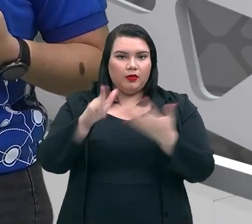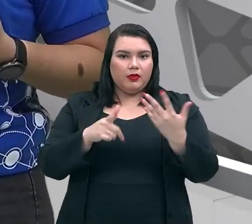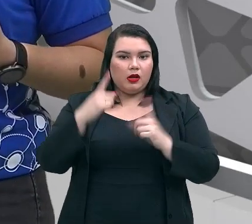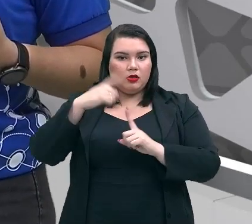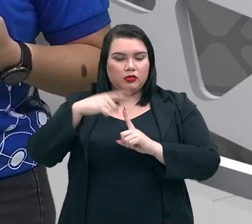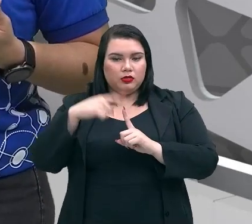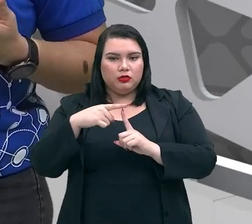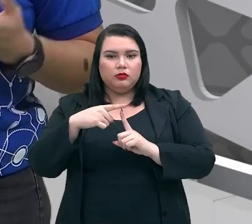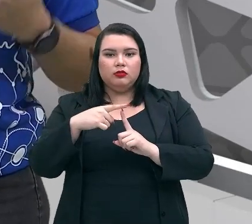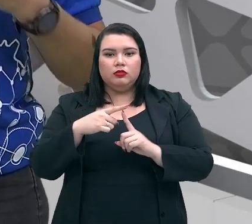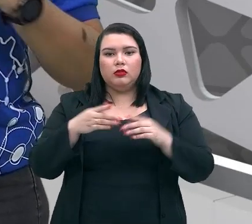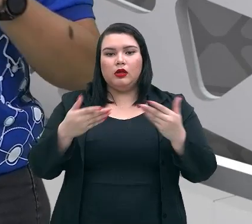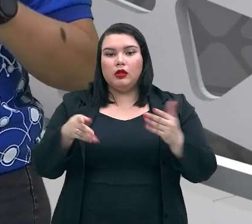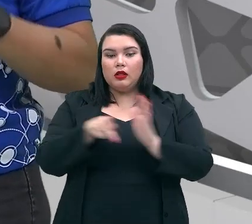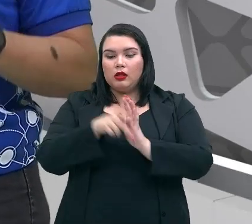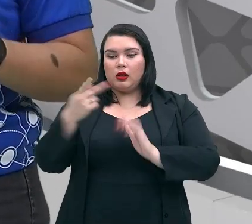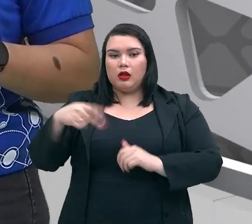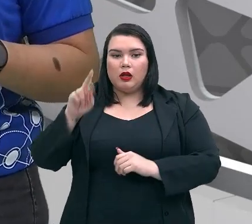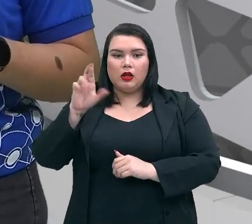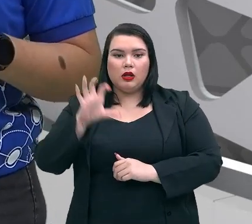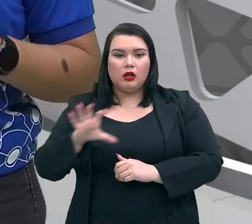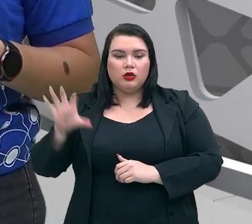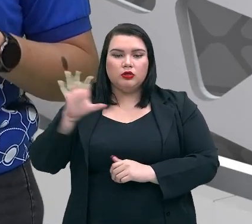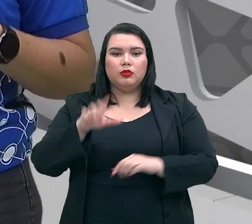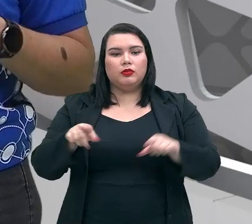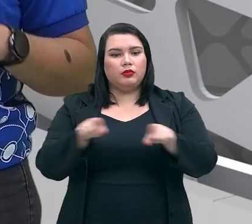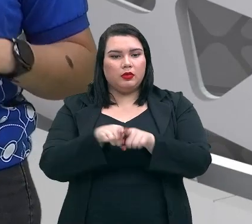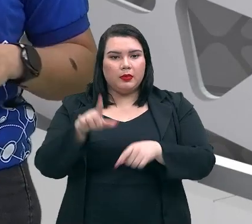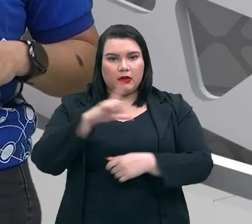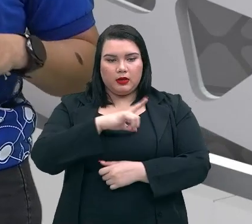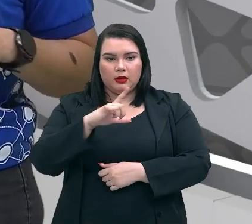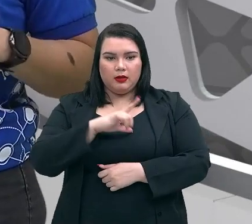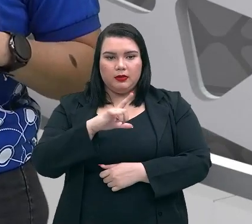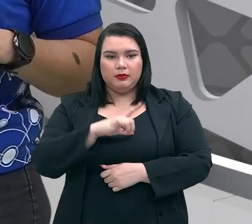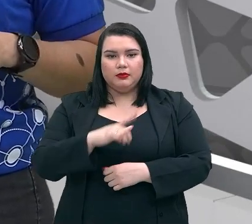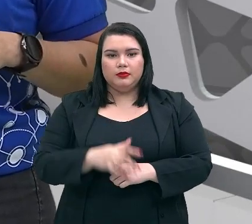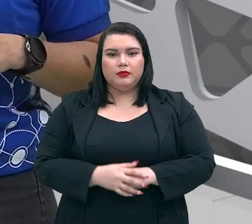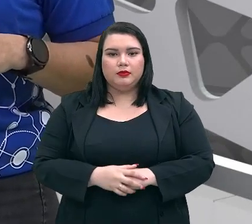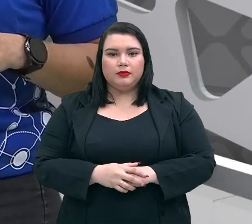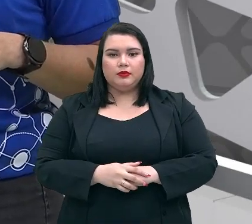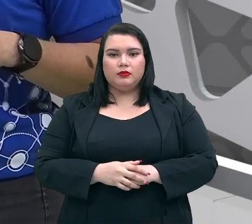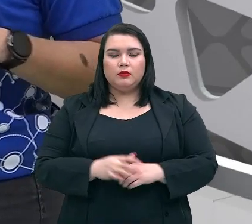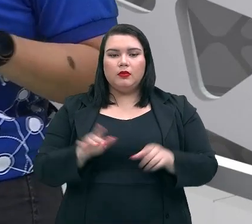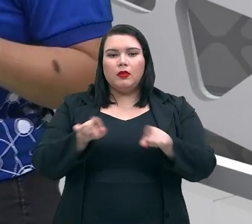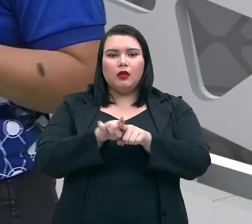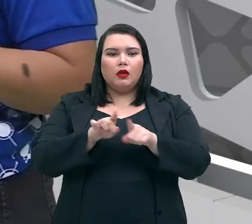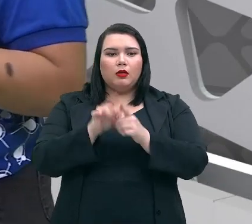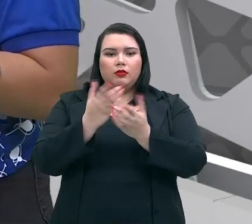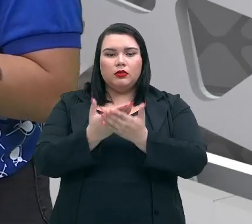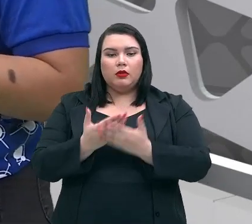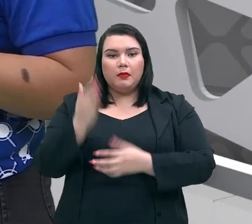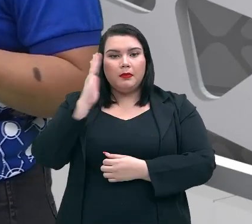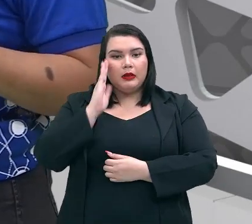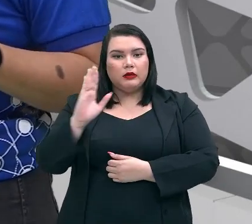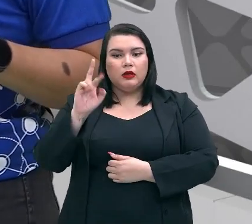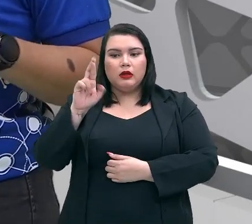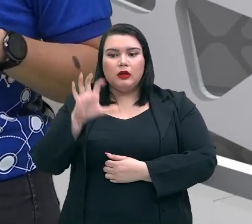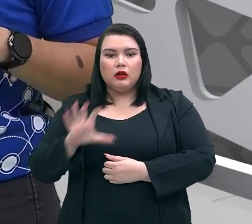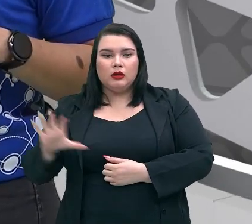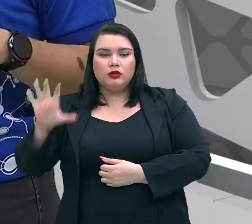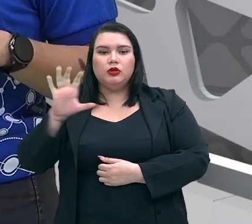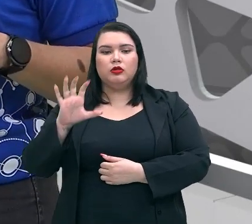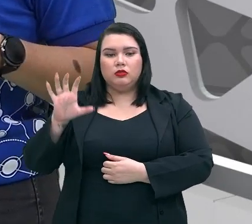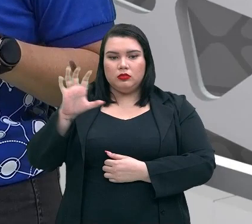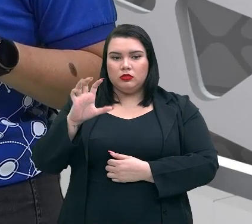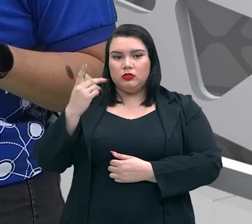canais e aqui na nossa região também a gente observa muito isso, tá? E a gente também vai estudar, gente, as principais regiões,